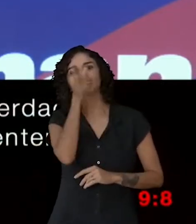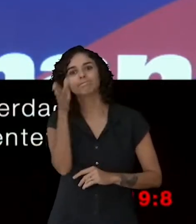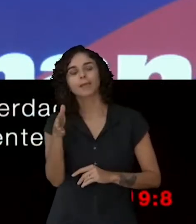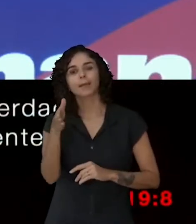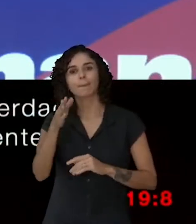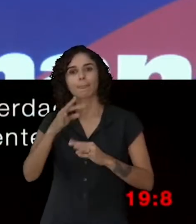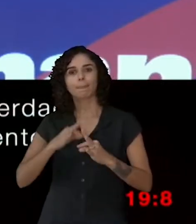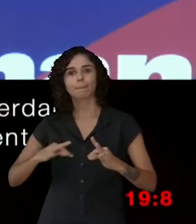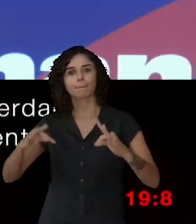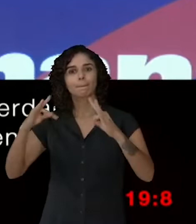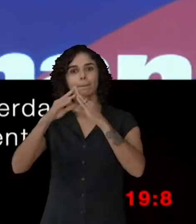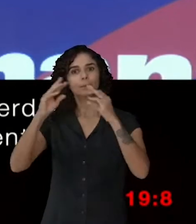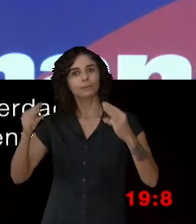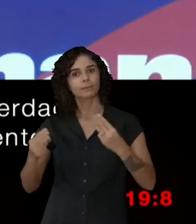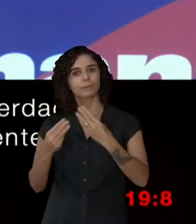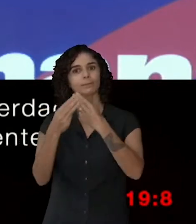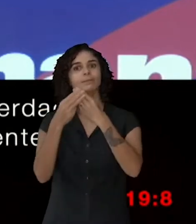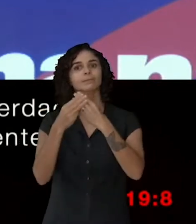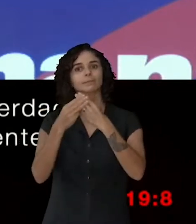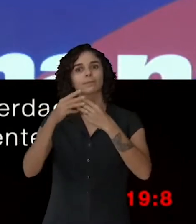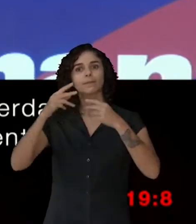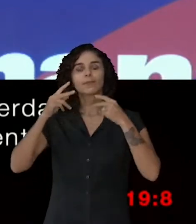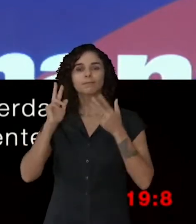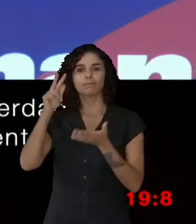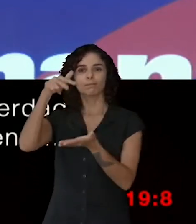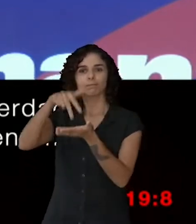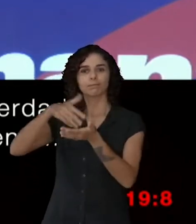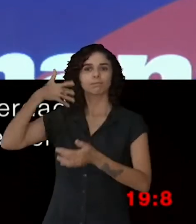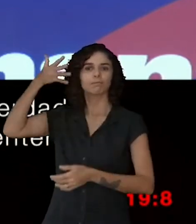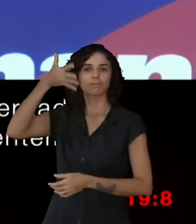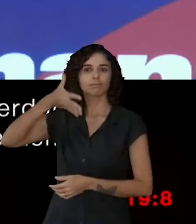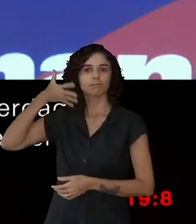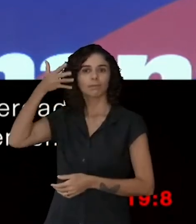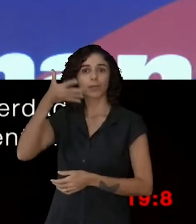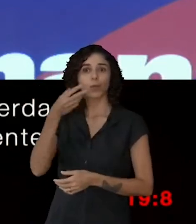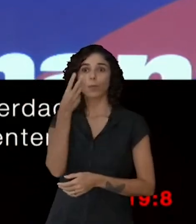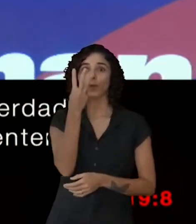pregou corajosamente durante 3 meses,